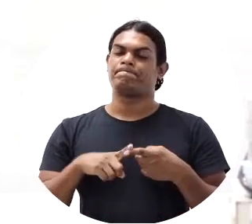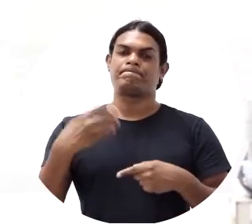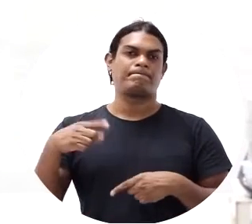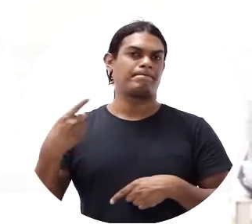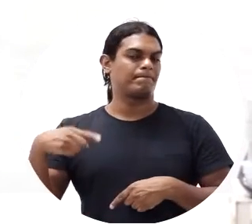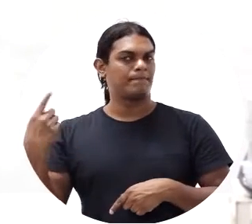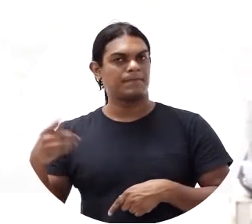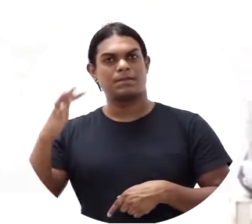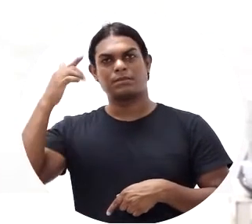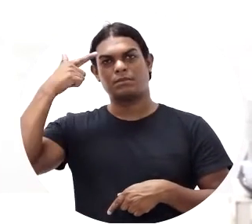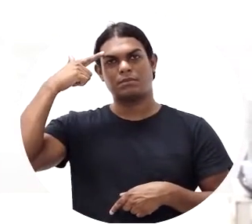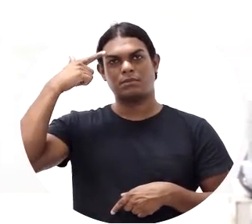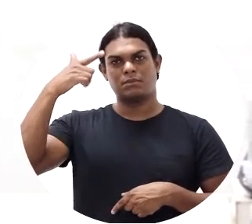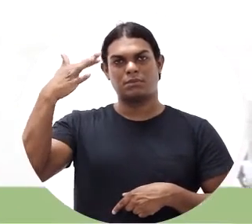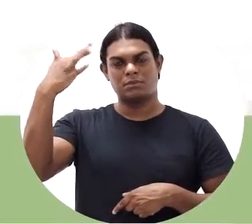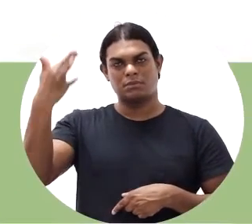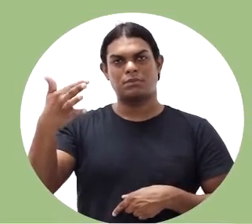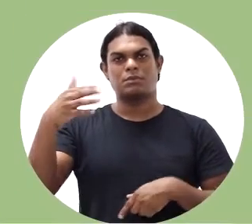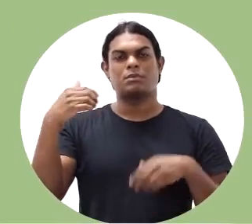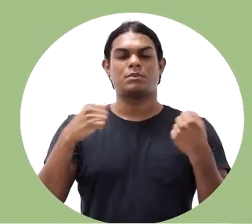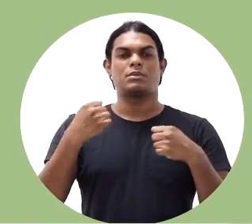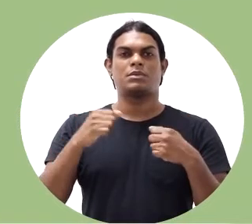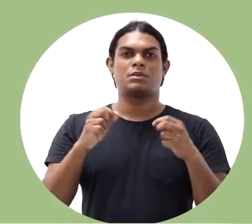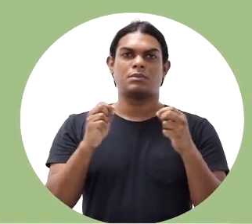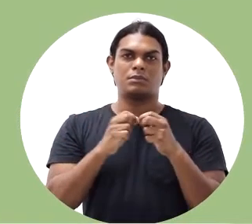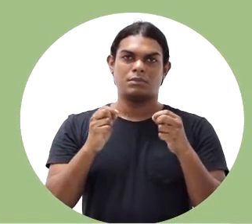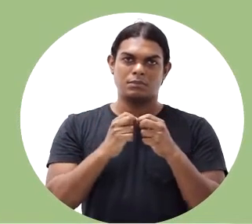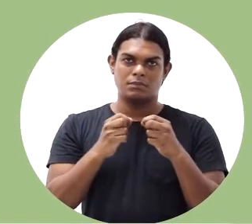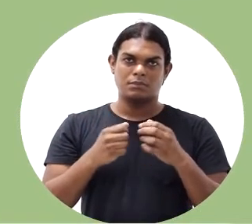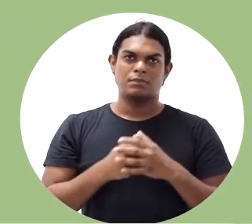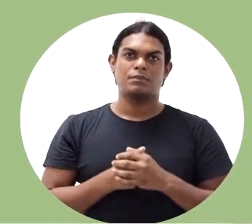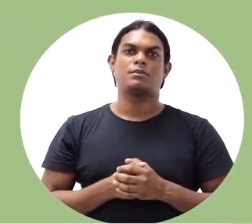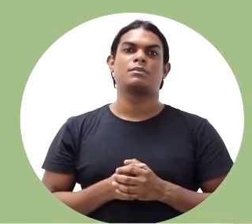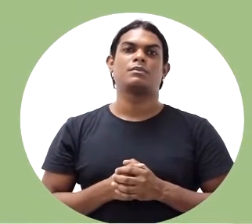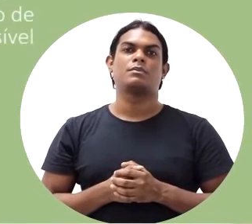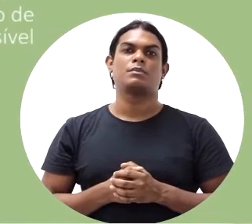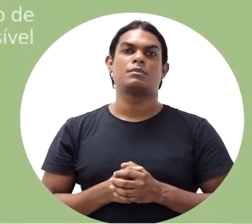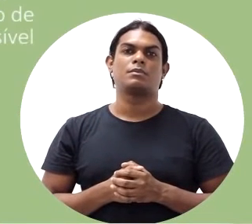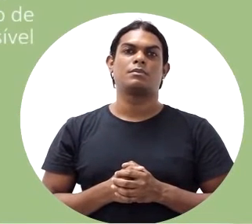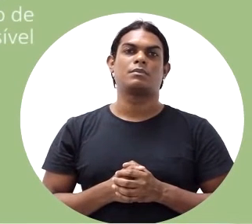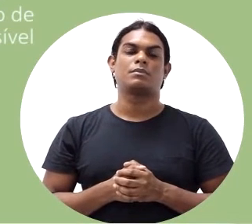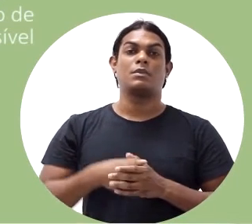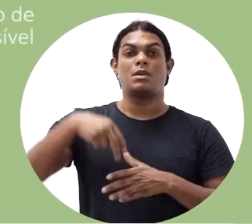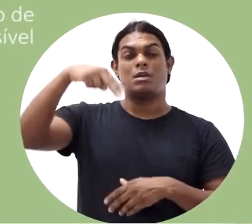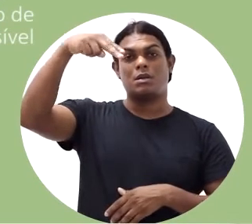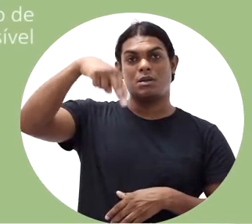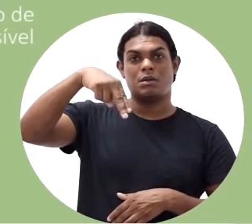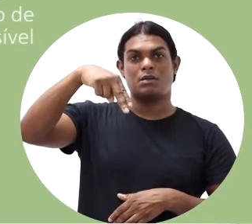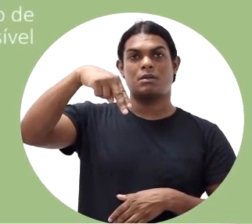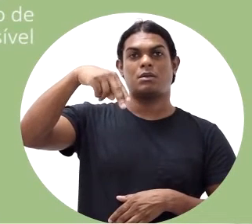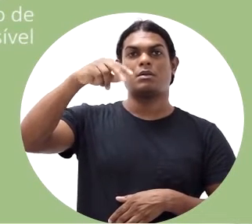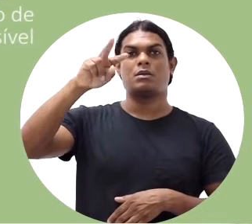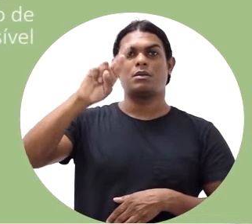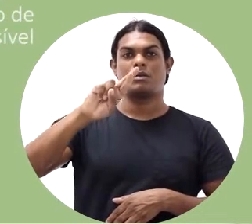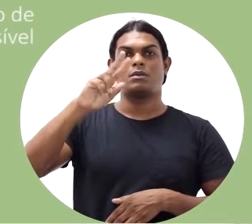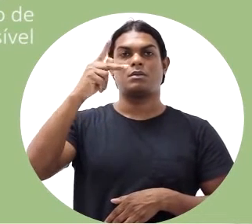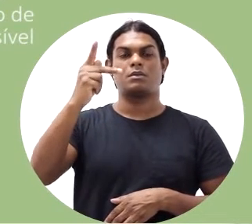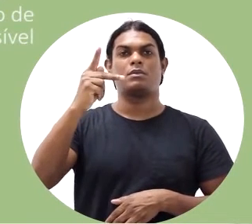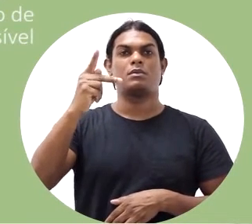que precisem ser tomadas. Passando para o próximo sistema, nós temos o MRP,